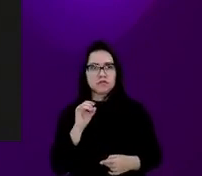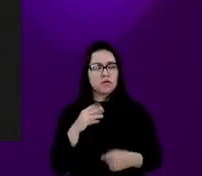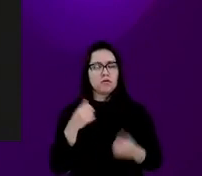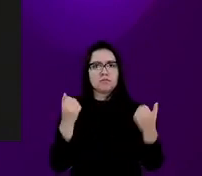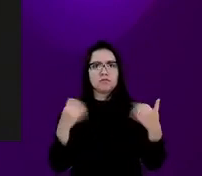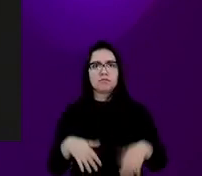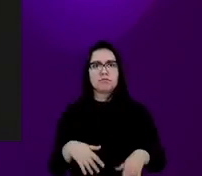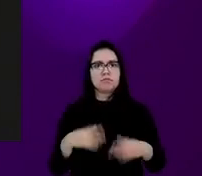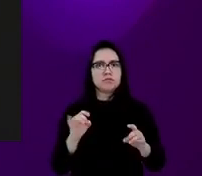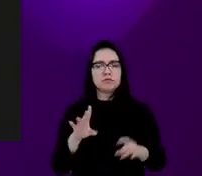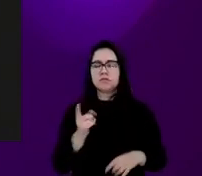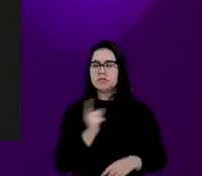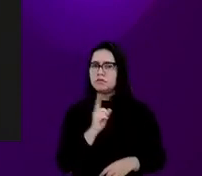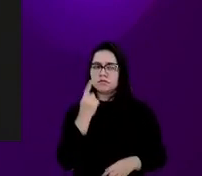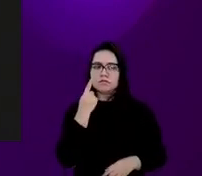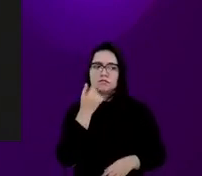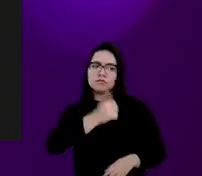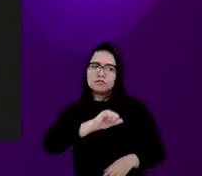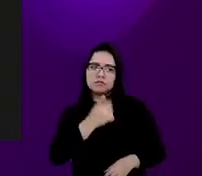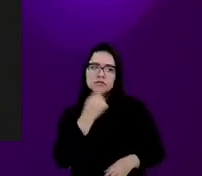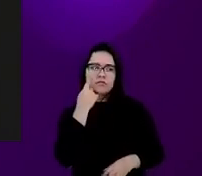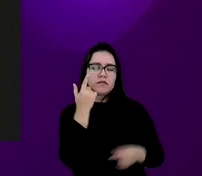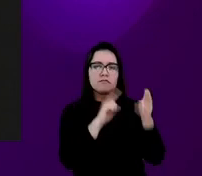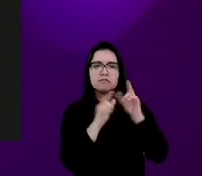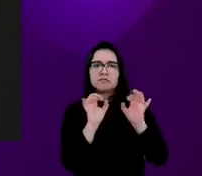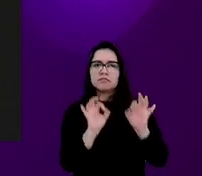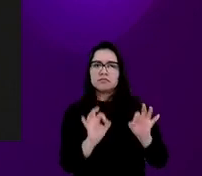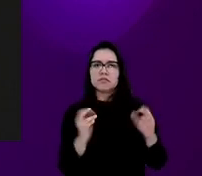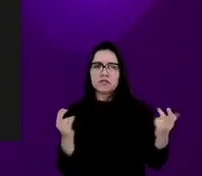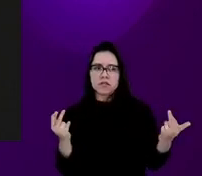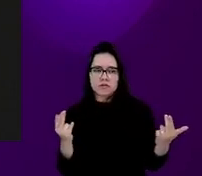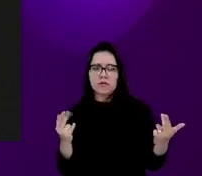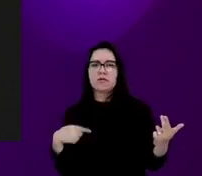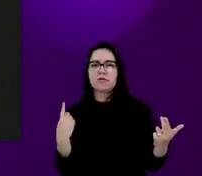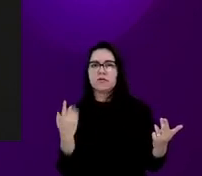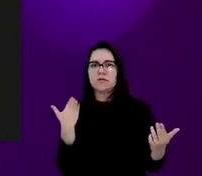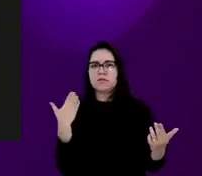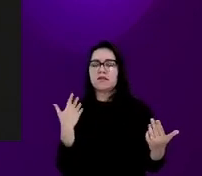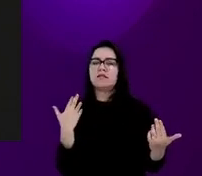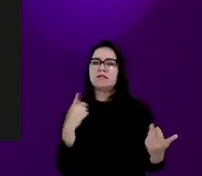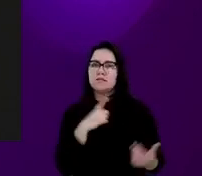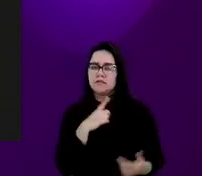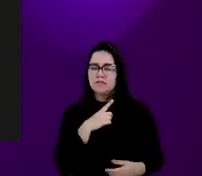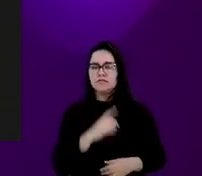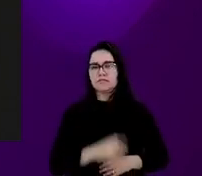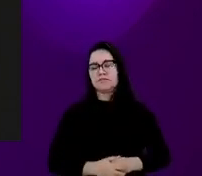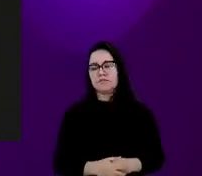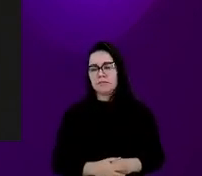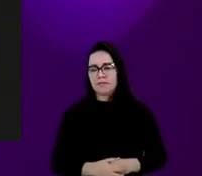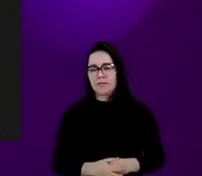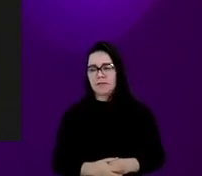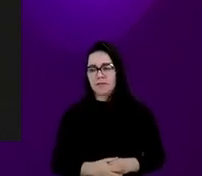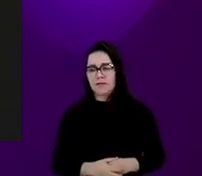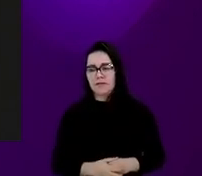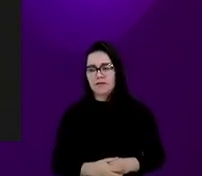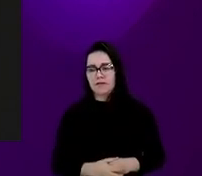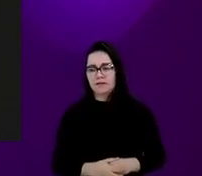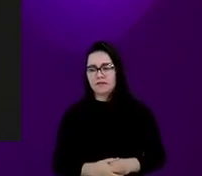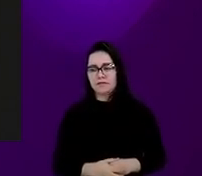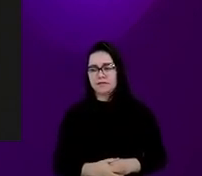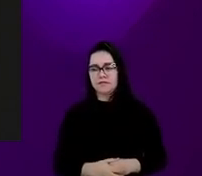gente tem que reproduzir e ter pelo menos resultados oncológicos iguais ao que a gente tinha com o método antigo. Então é isso, acho que